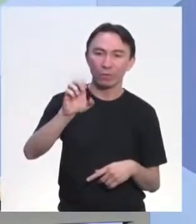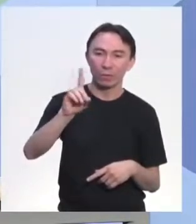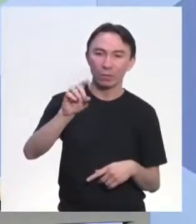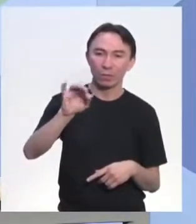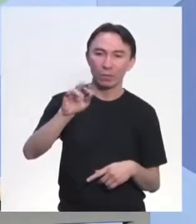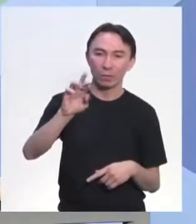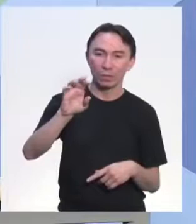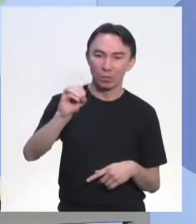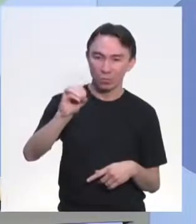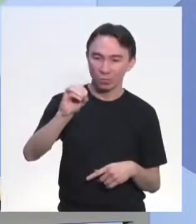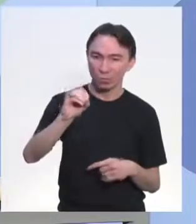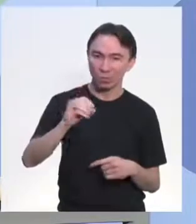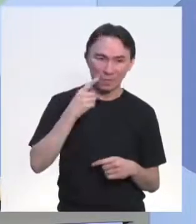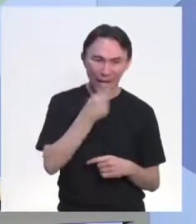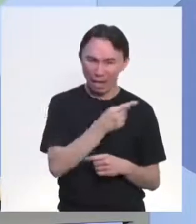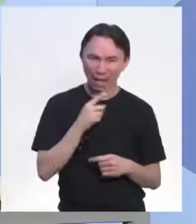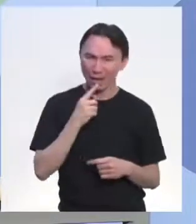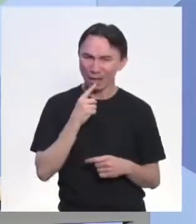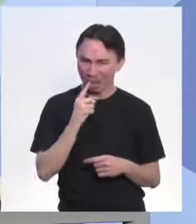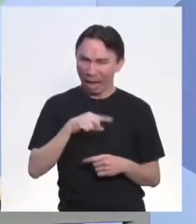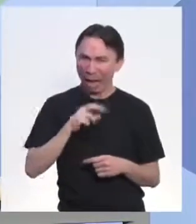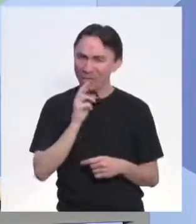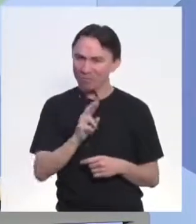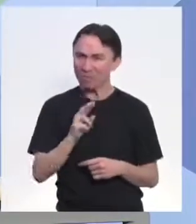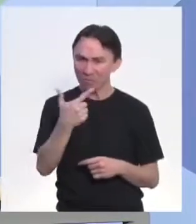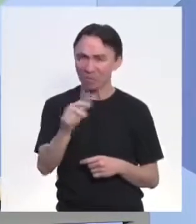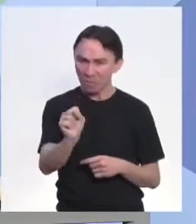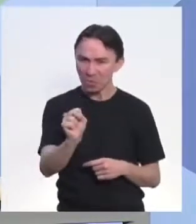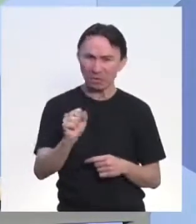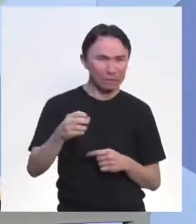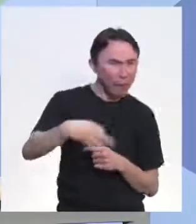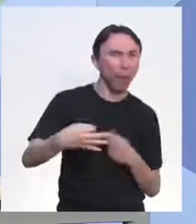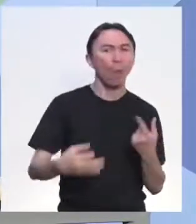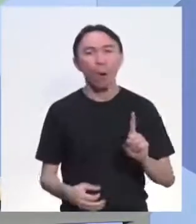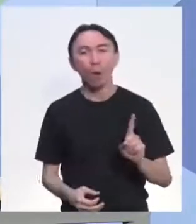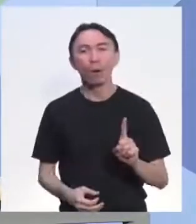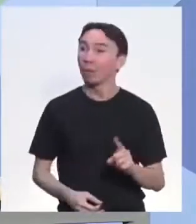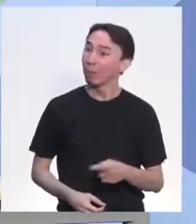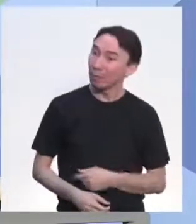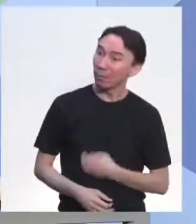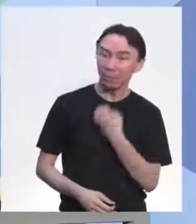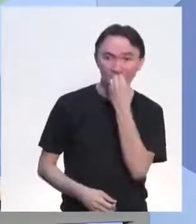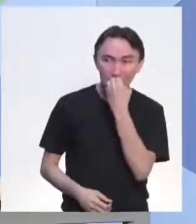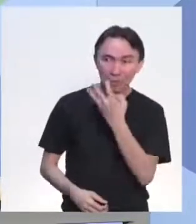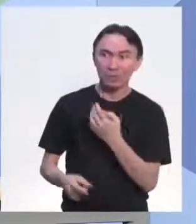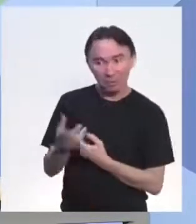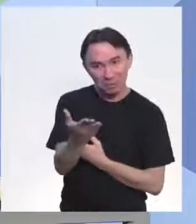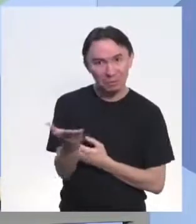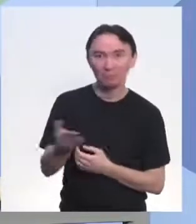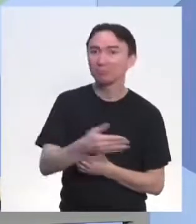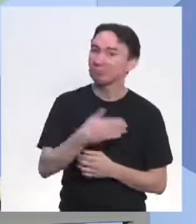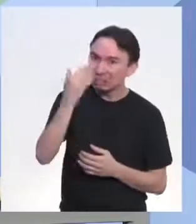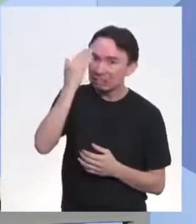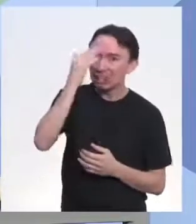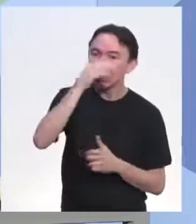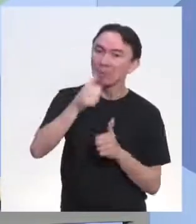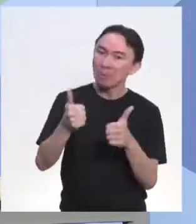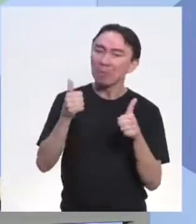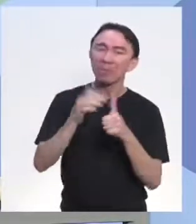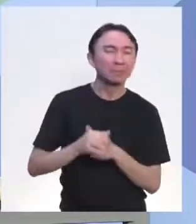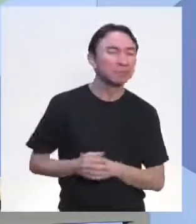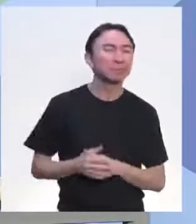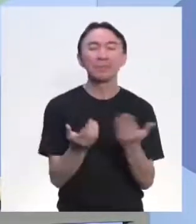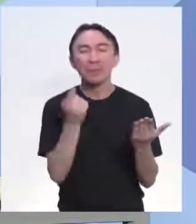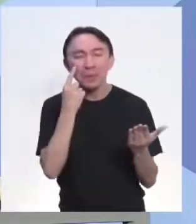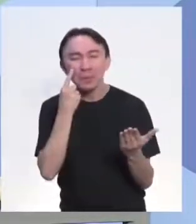é 28 ou não? Vamos lá, pessoal. Eu acho que vocês estão começando a entender matemática, hein? Muito bem. Então, vamos lá. Nós